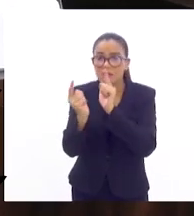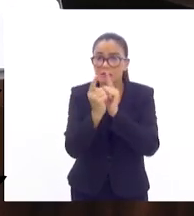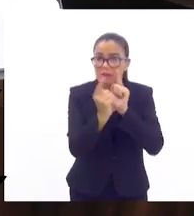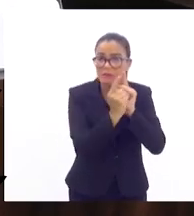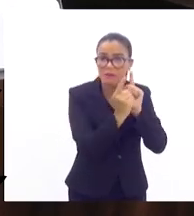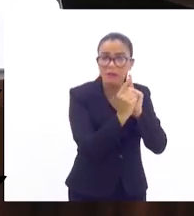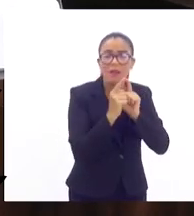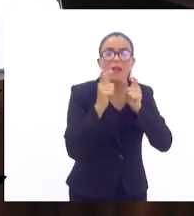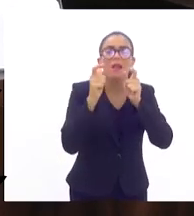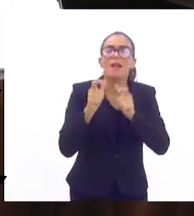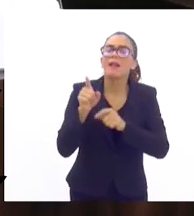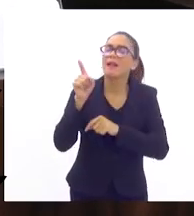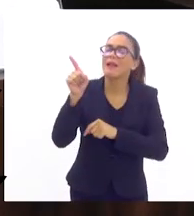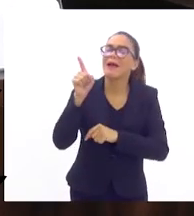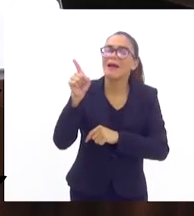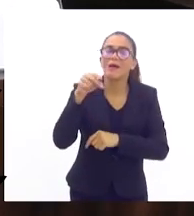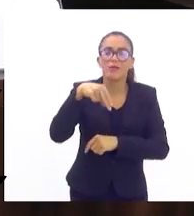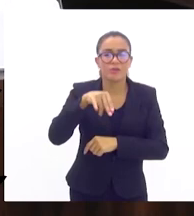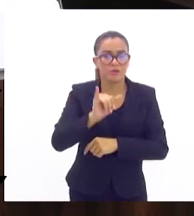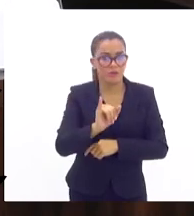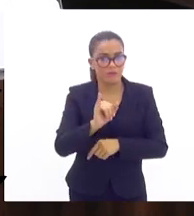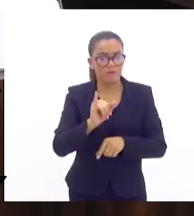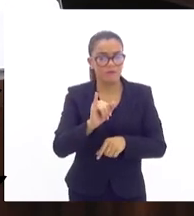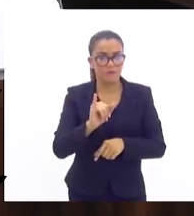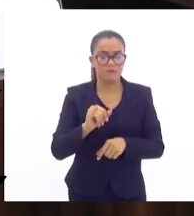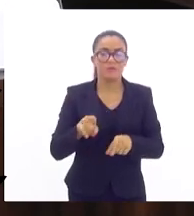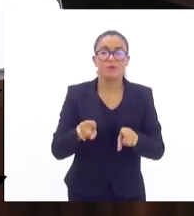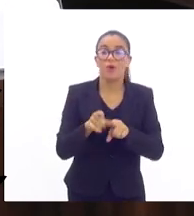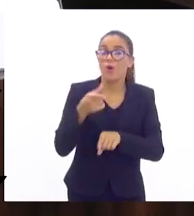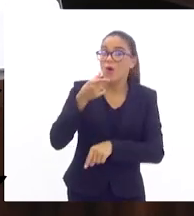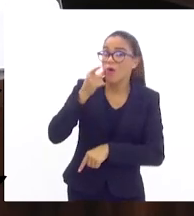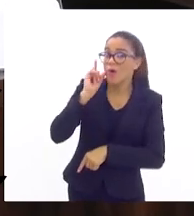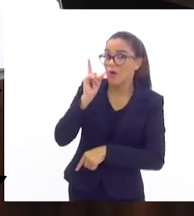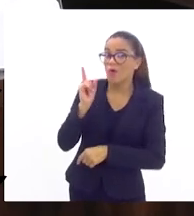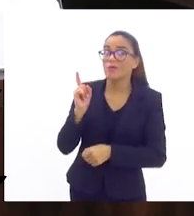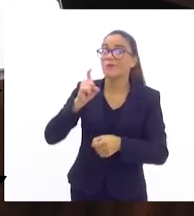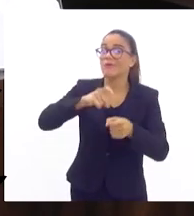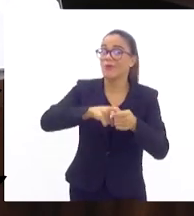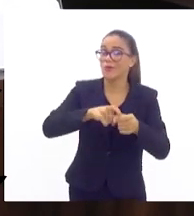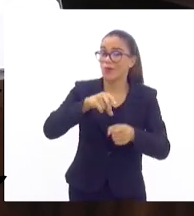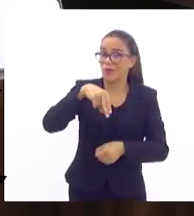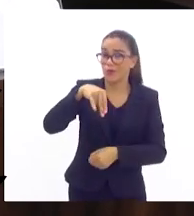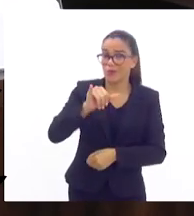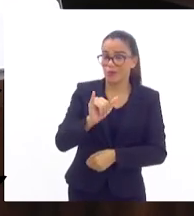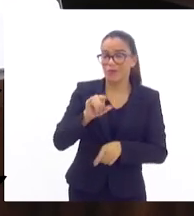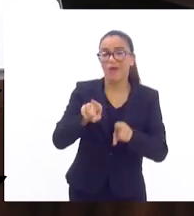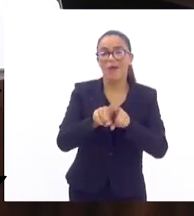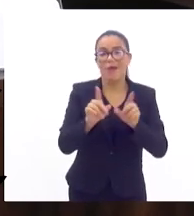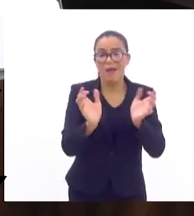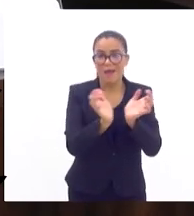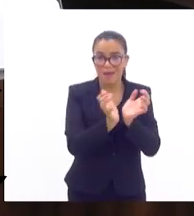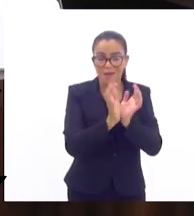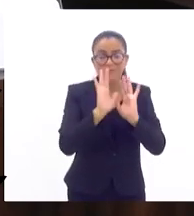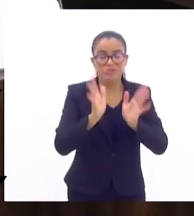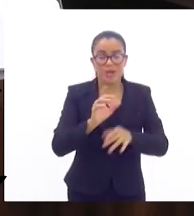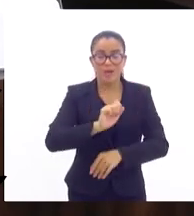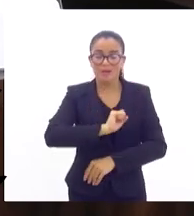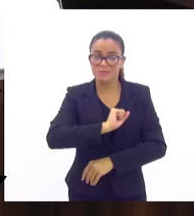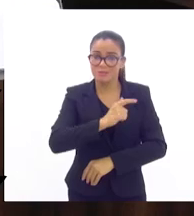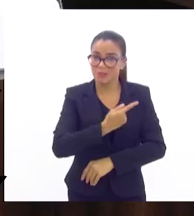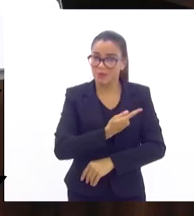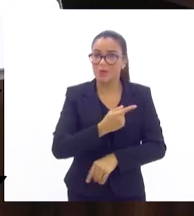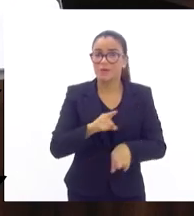lá em Nova Iguaçu. Né? Ontem voltaram em Nova Iguaçu. A equipe já esteve em São Gonçalo também. Ou